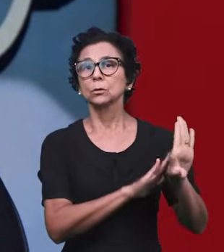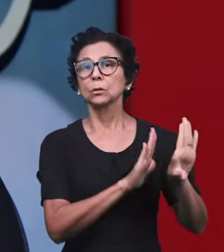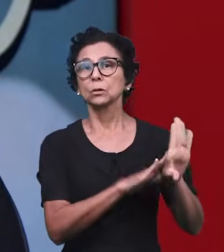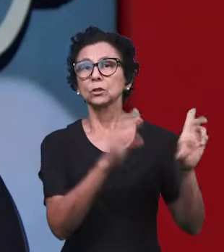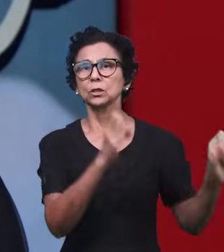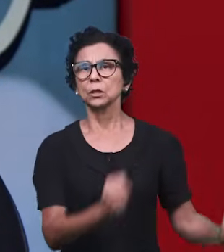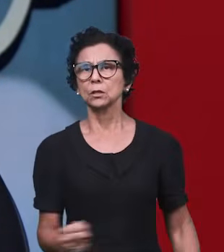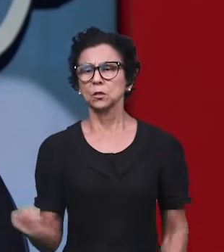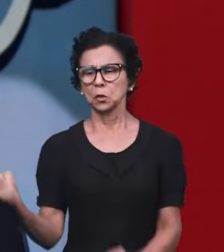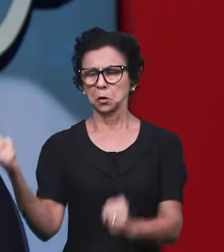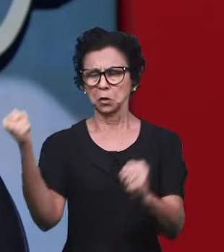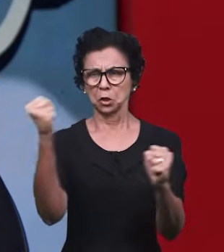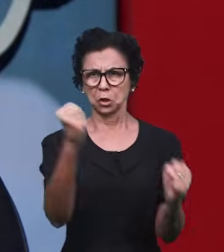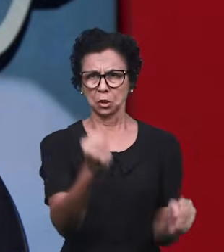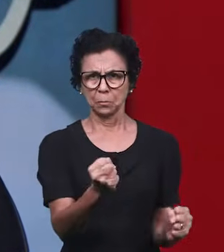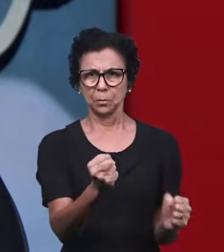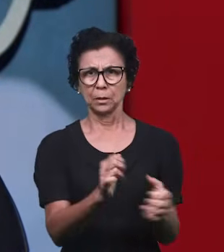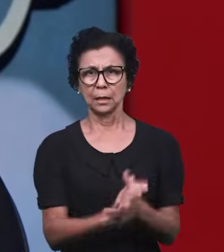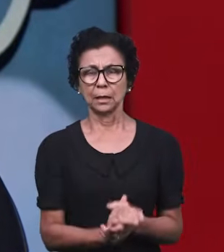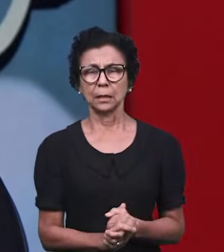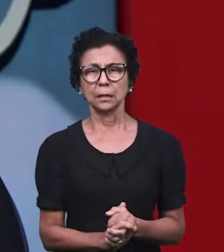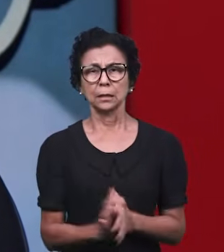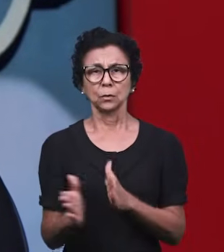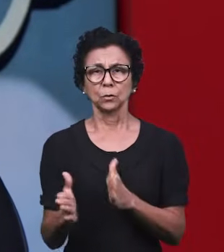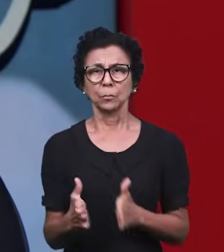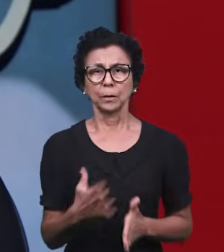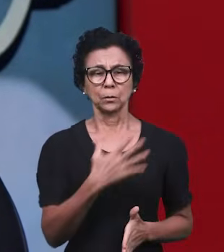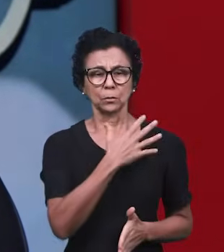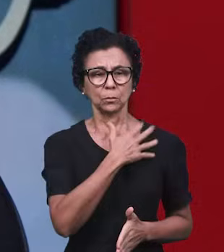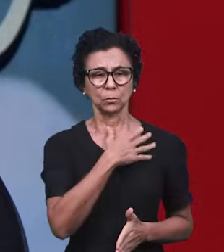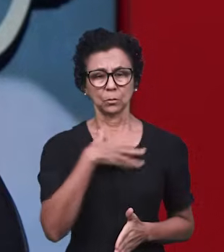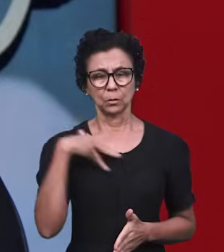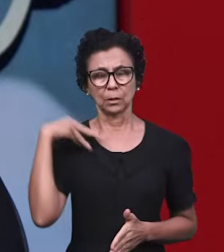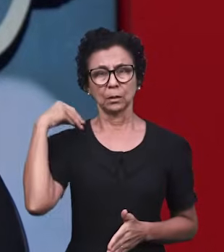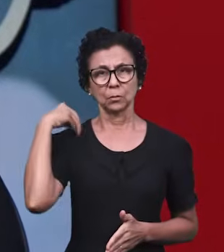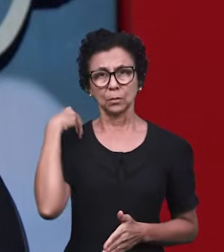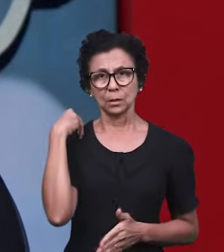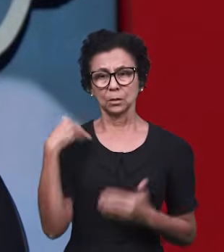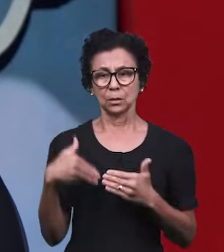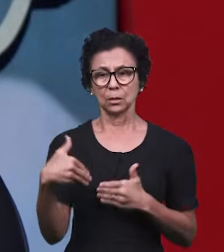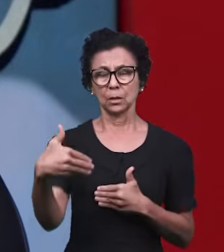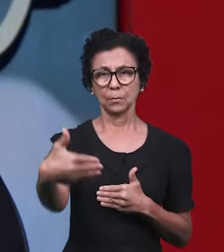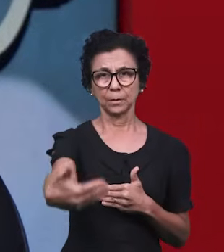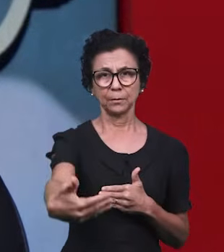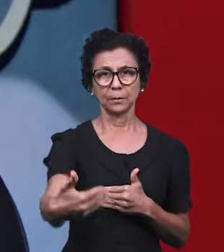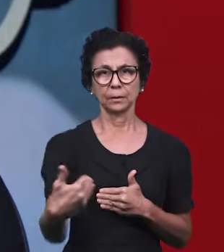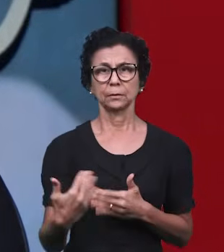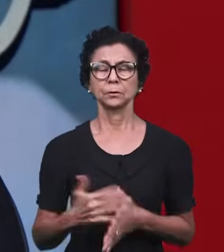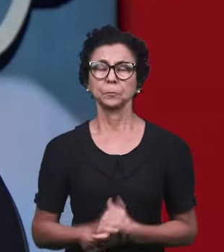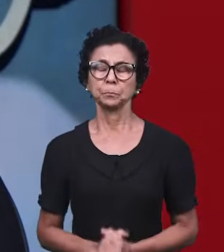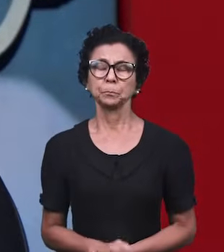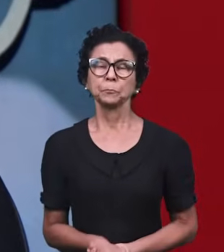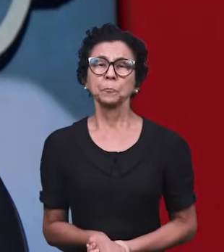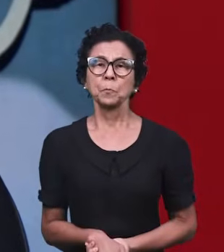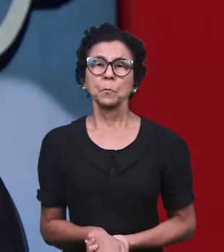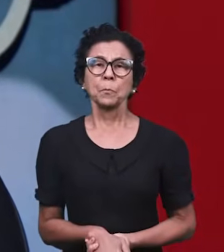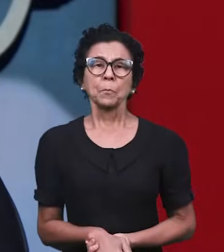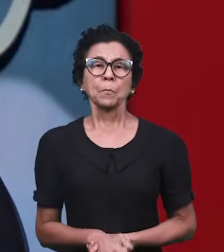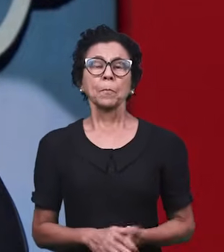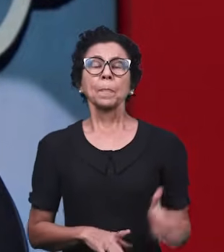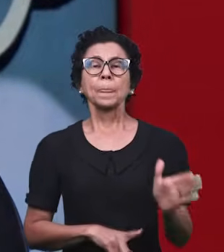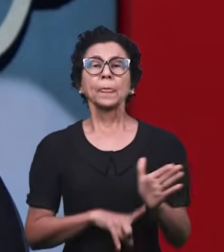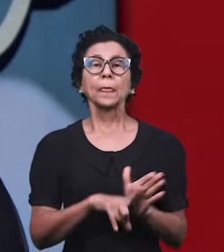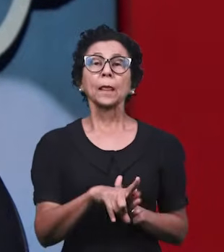de Constantino, então, ela começa a permear os séculos. Mas a pergunta que se faz é se houve